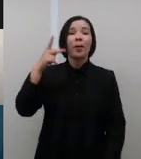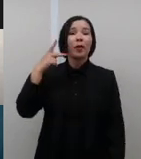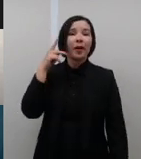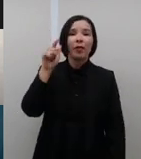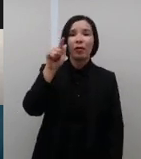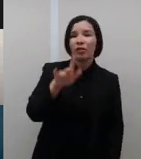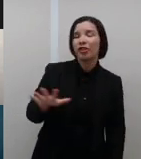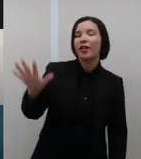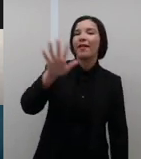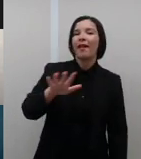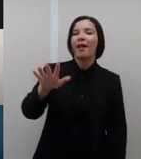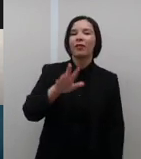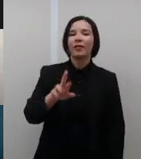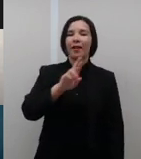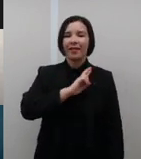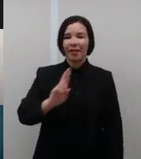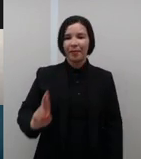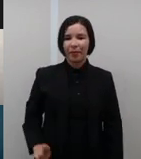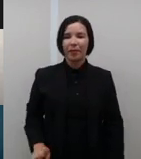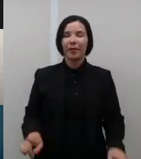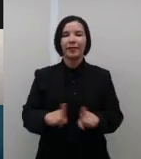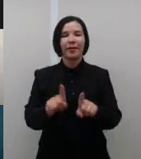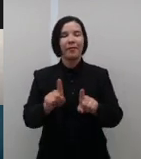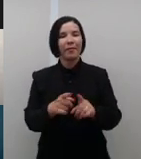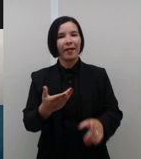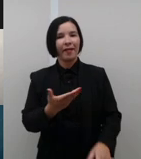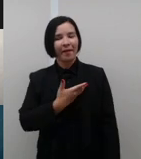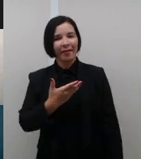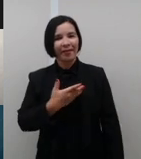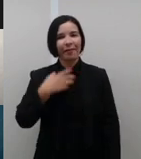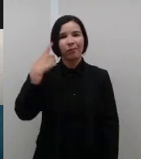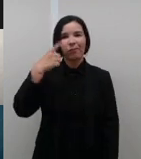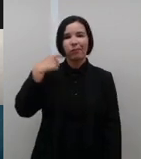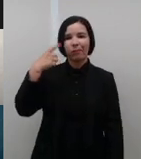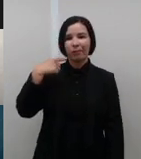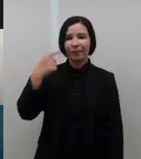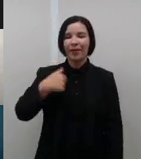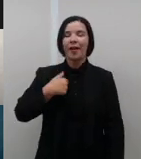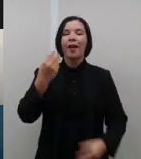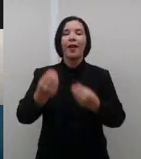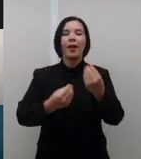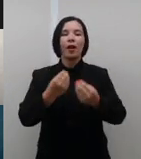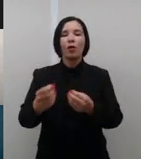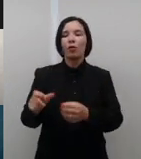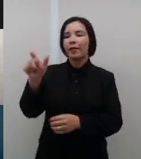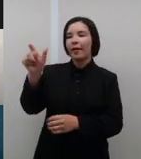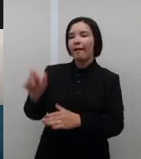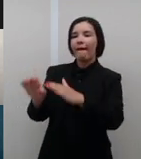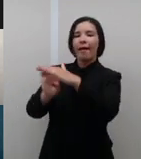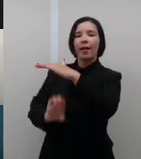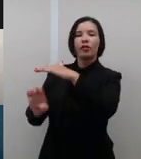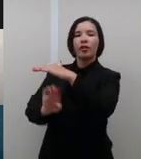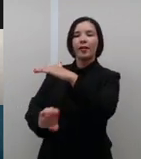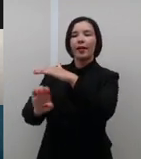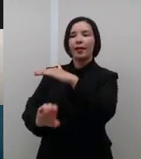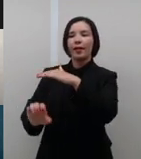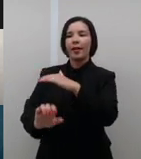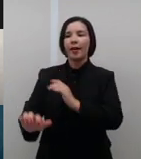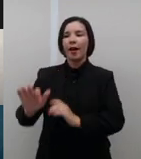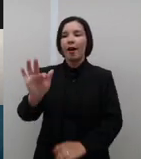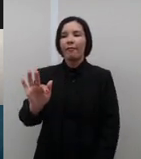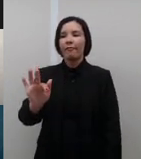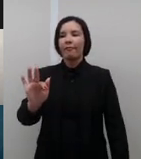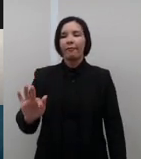senhores servidores e colegas advogados. Eu falo pelo agravante Flexor Engenharia, excelência, que interpôs o agravo